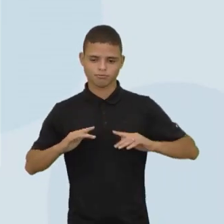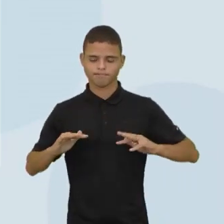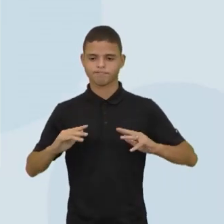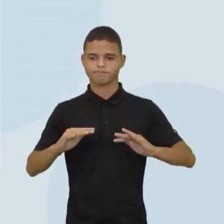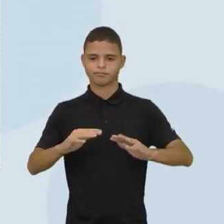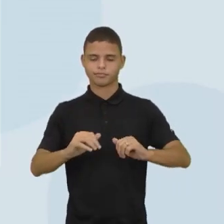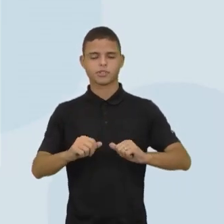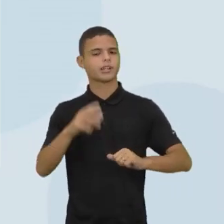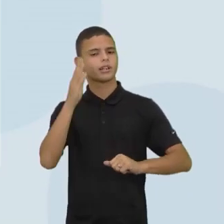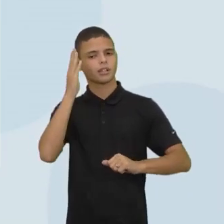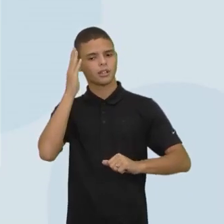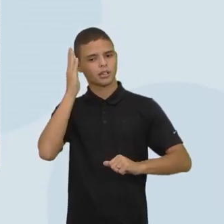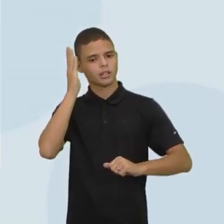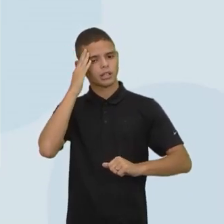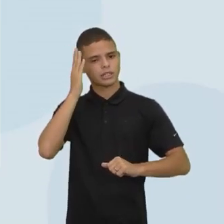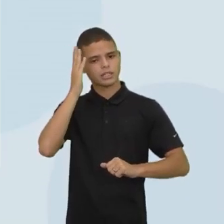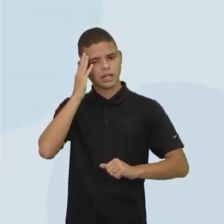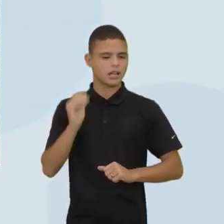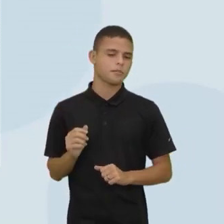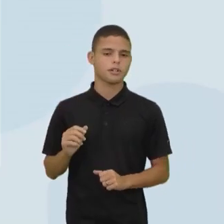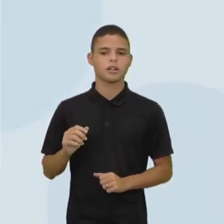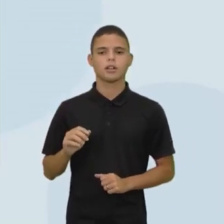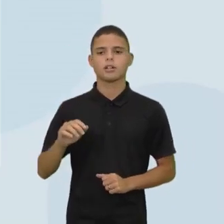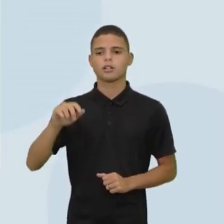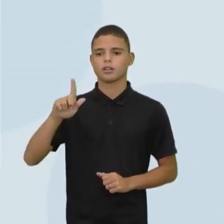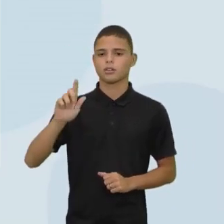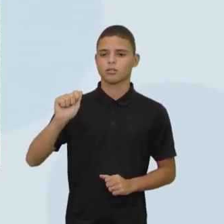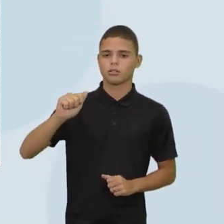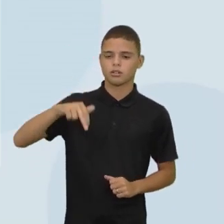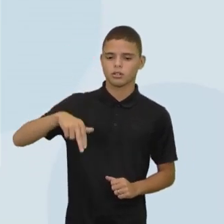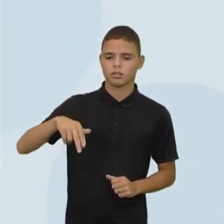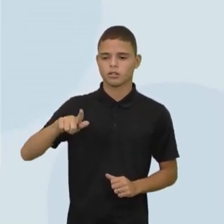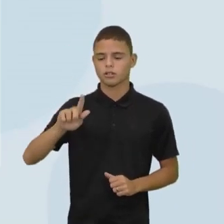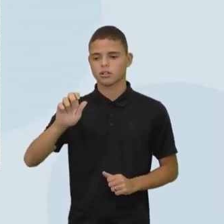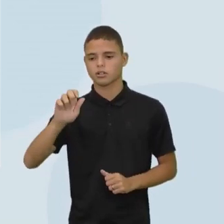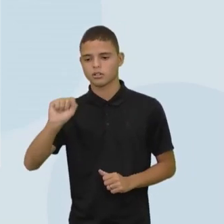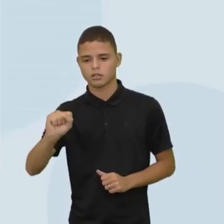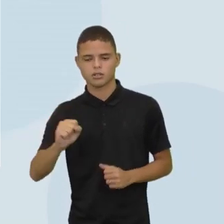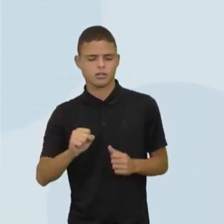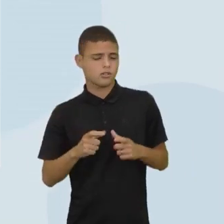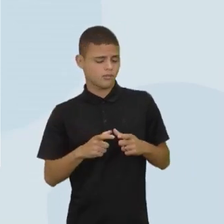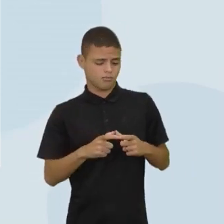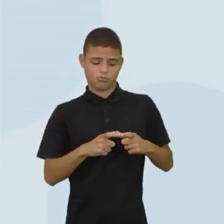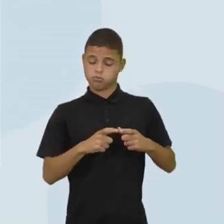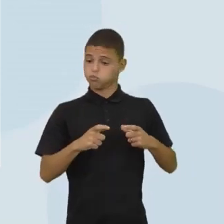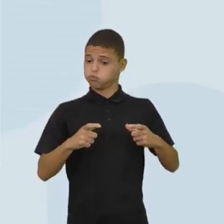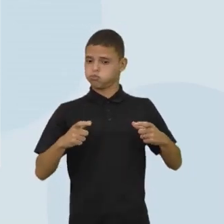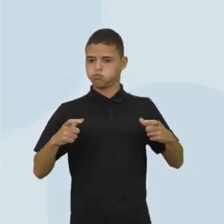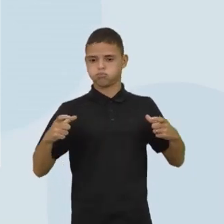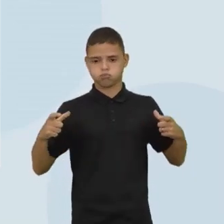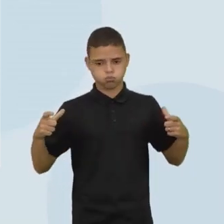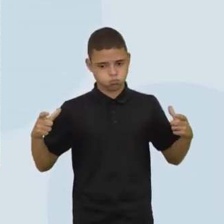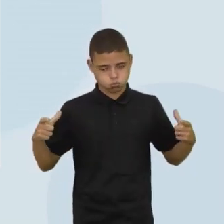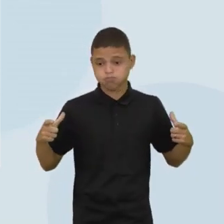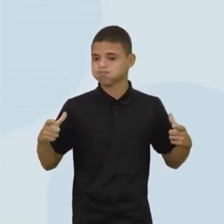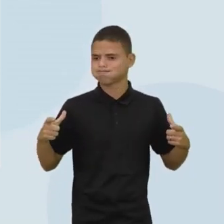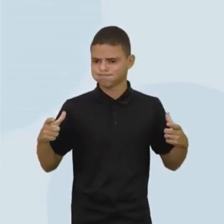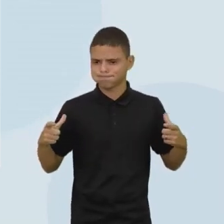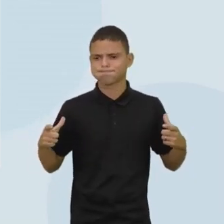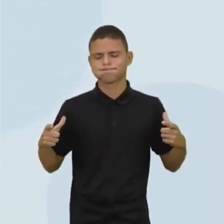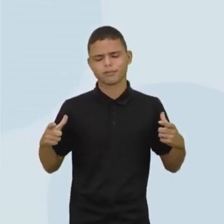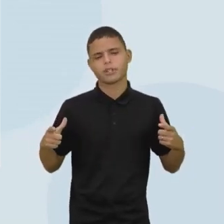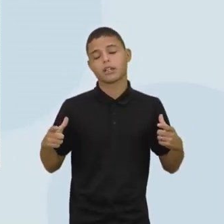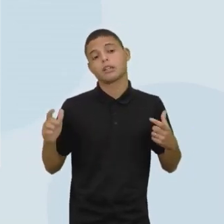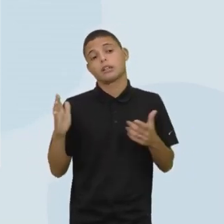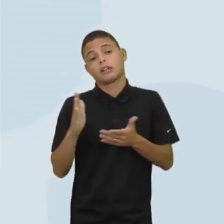aí é o maior rio, né, da região da Índia, né? Ele é um rio considerado até de